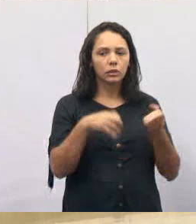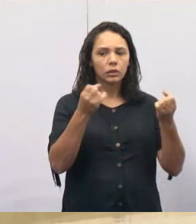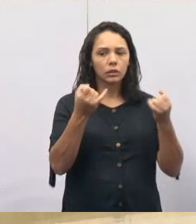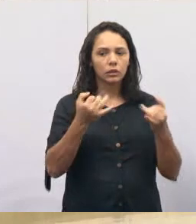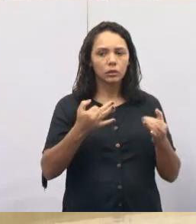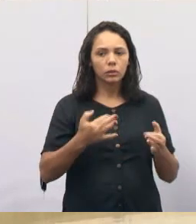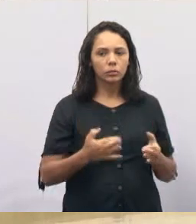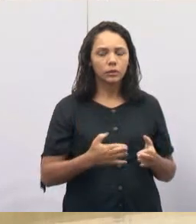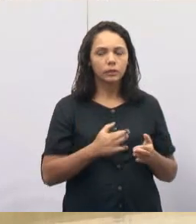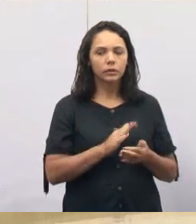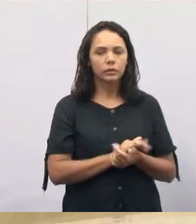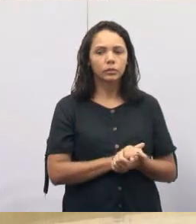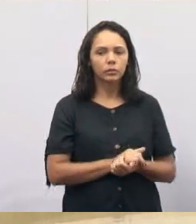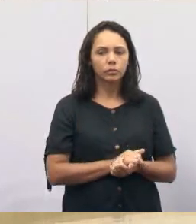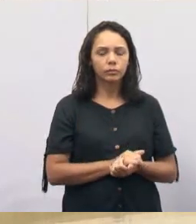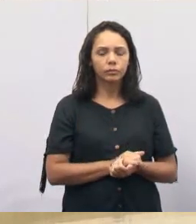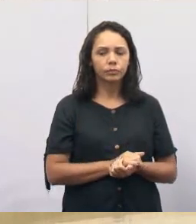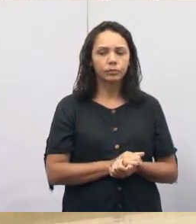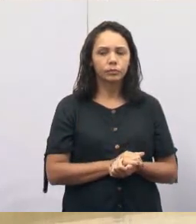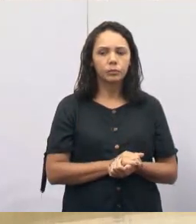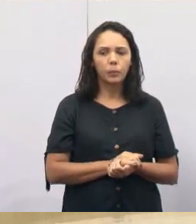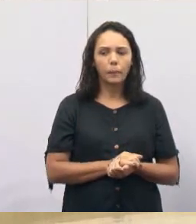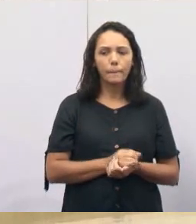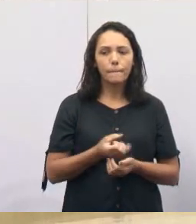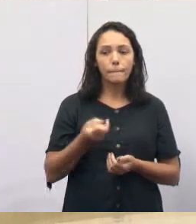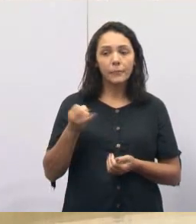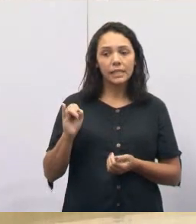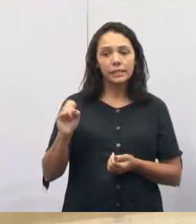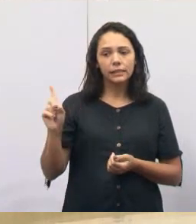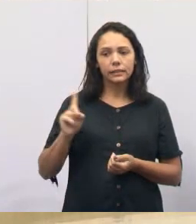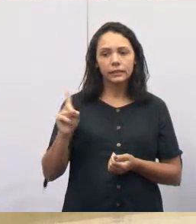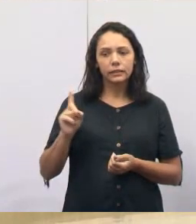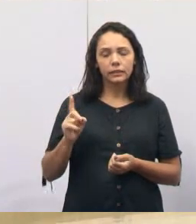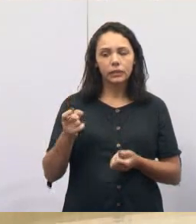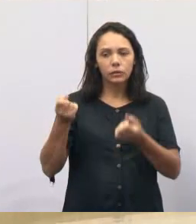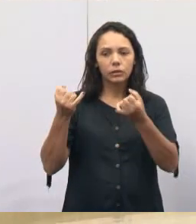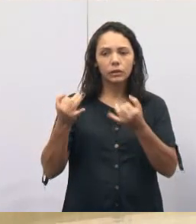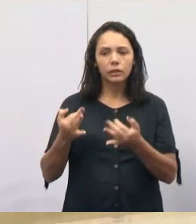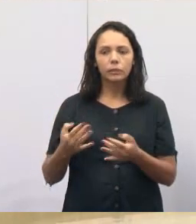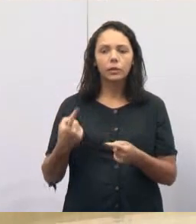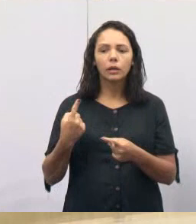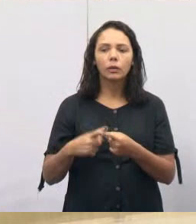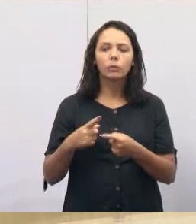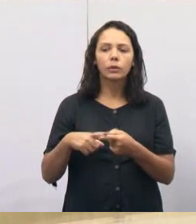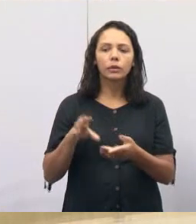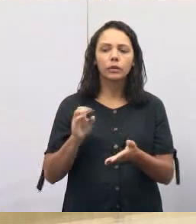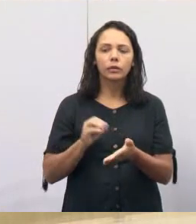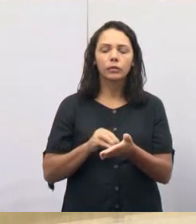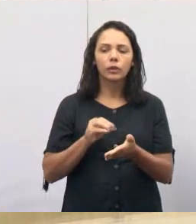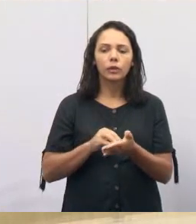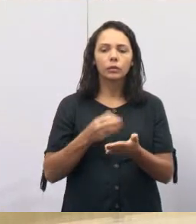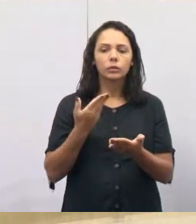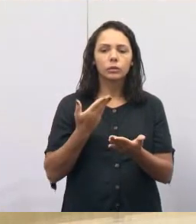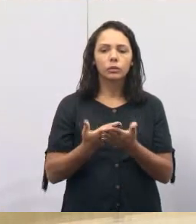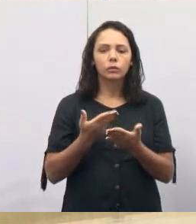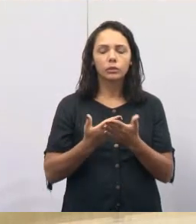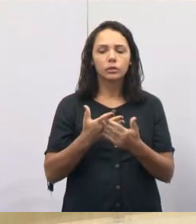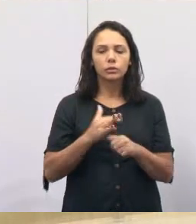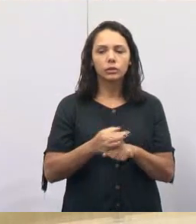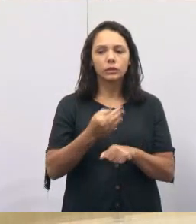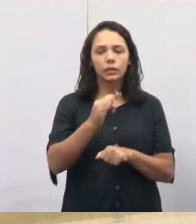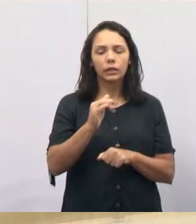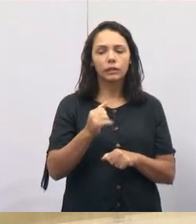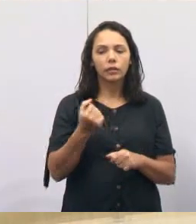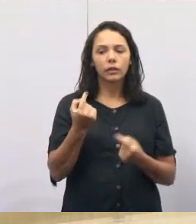de segurança viária. 1.2. Em caso negativo, justificar a ausência do referido estudo técnico e estipular o prazo